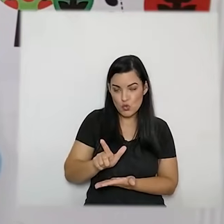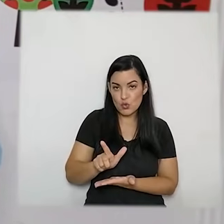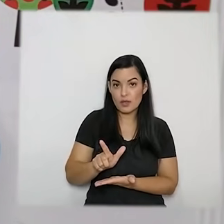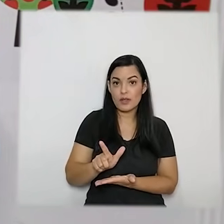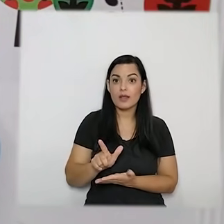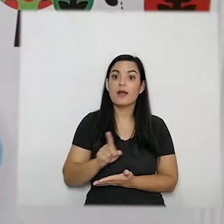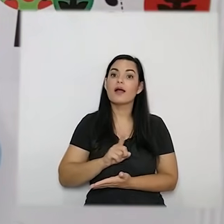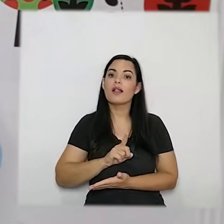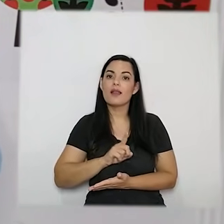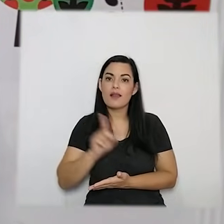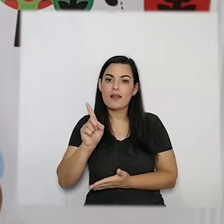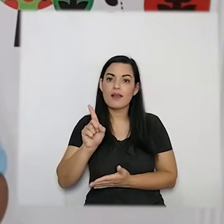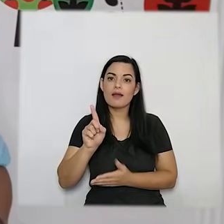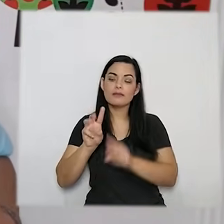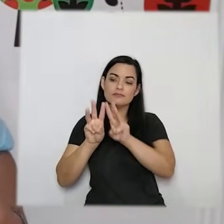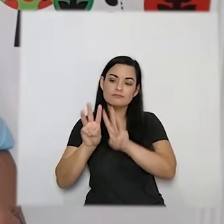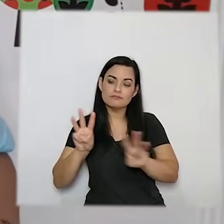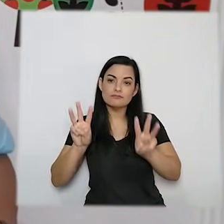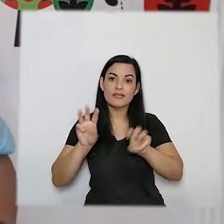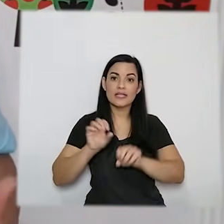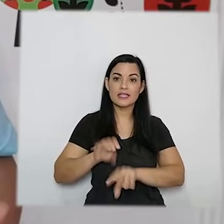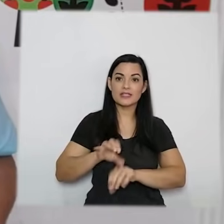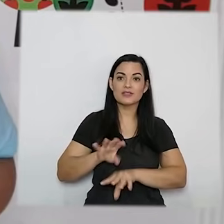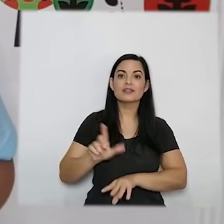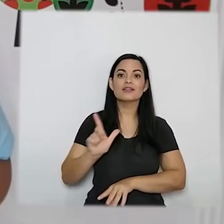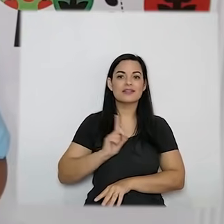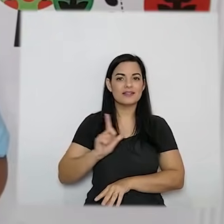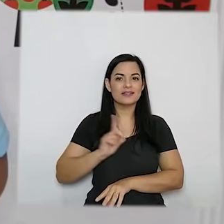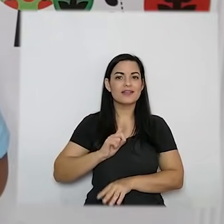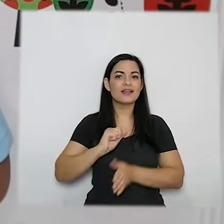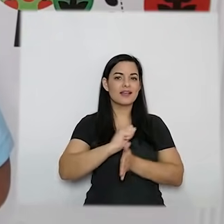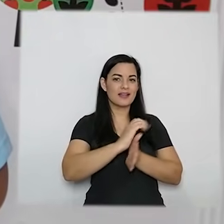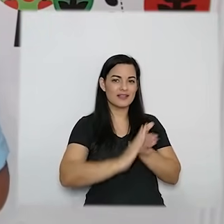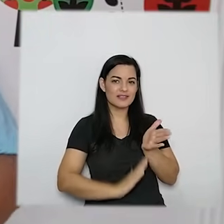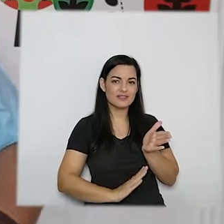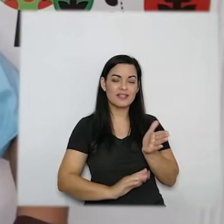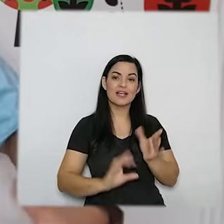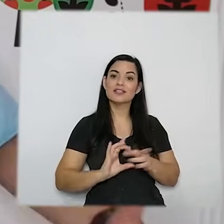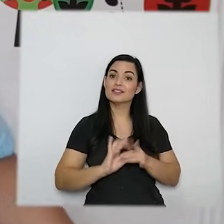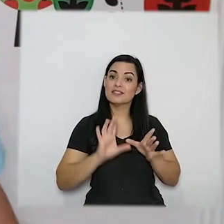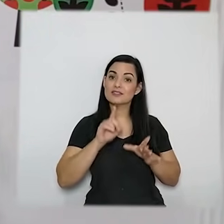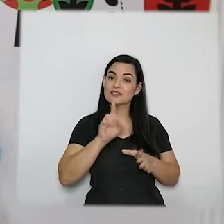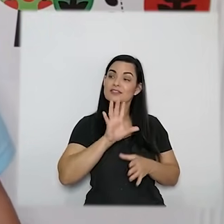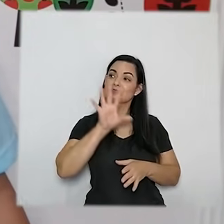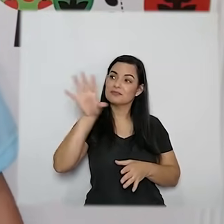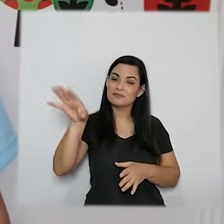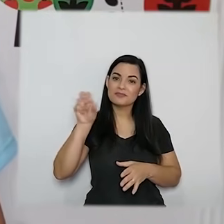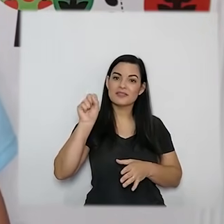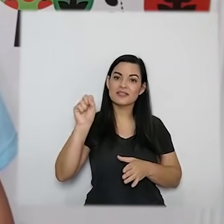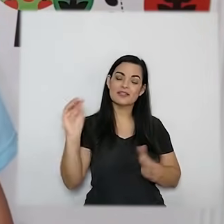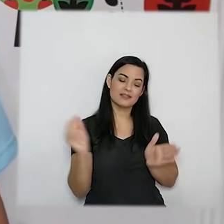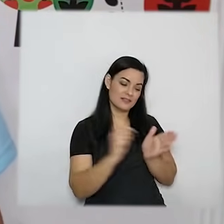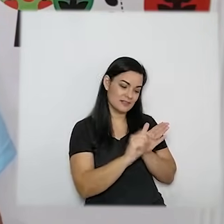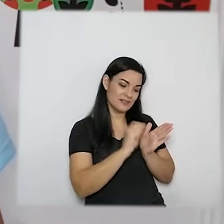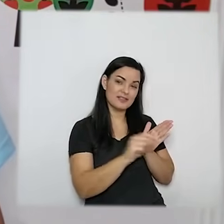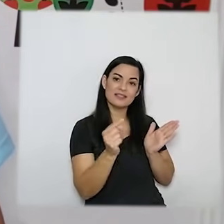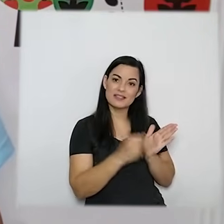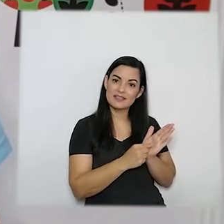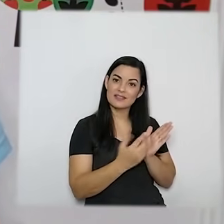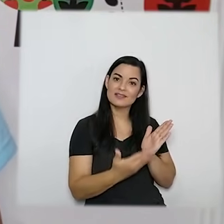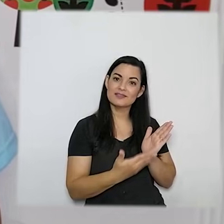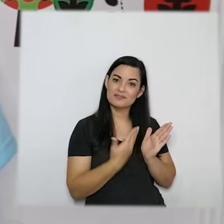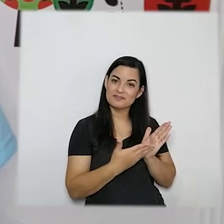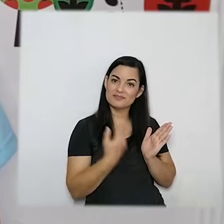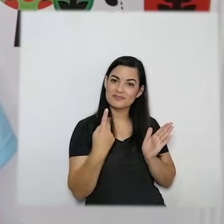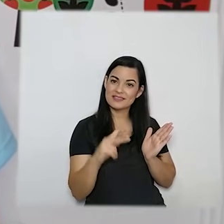no portal da educação ficará disponível a atividade também para você registrar no caderno ou em